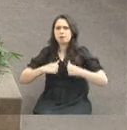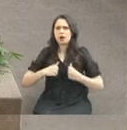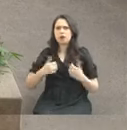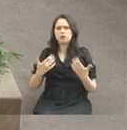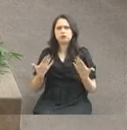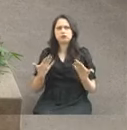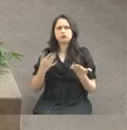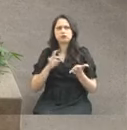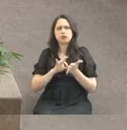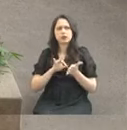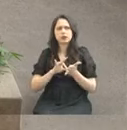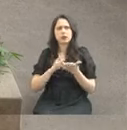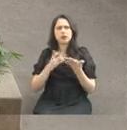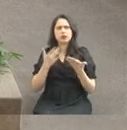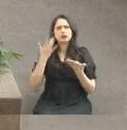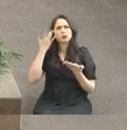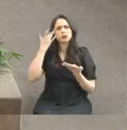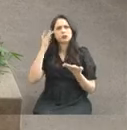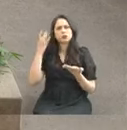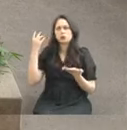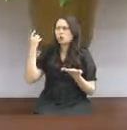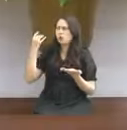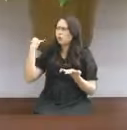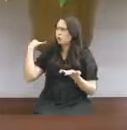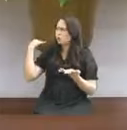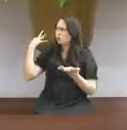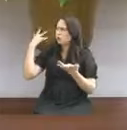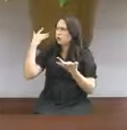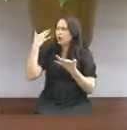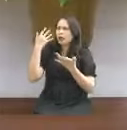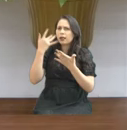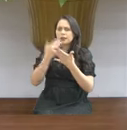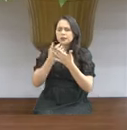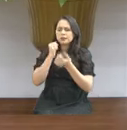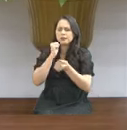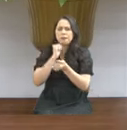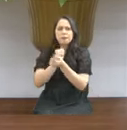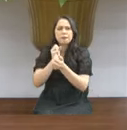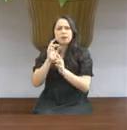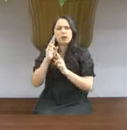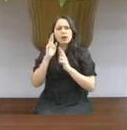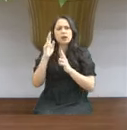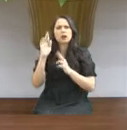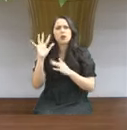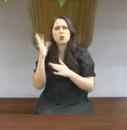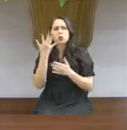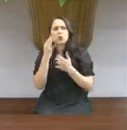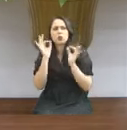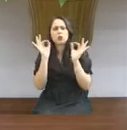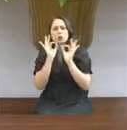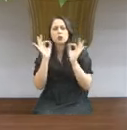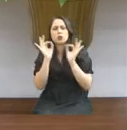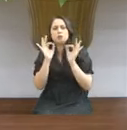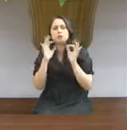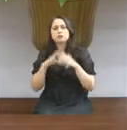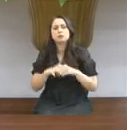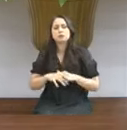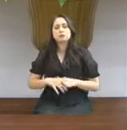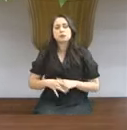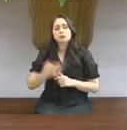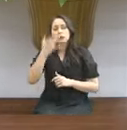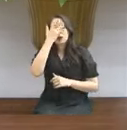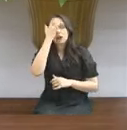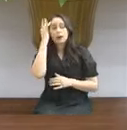Será? Quantos anos esperando e não acontece? O autor